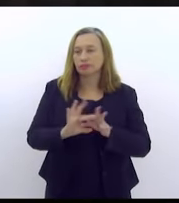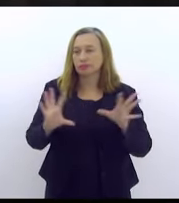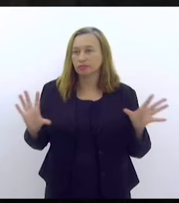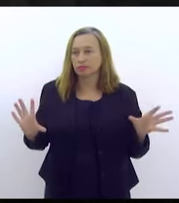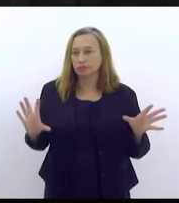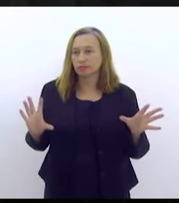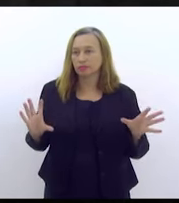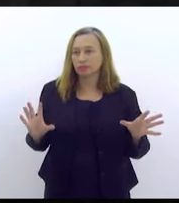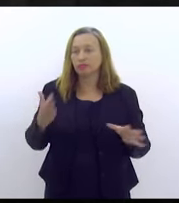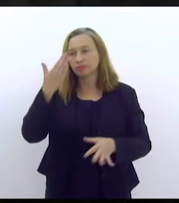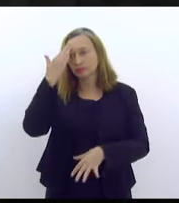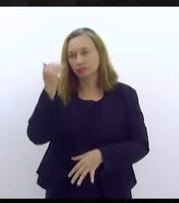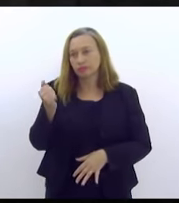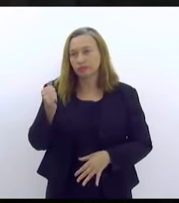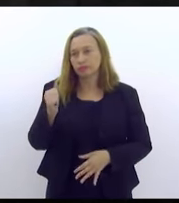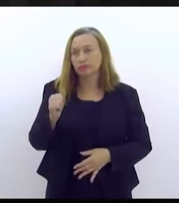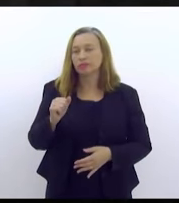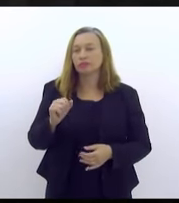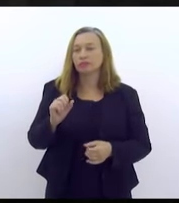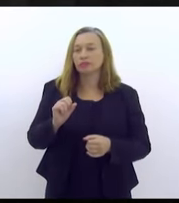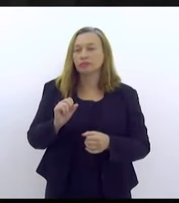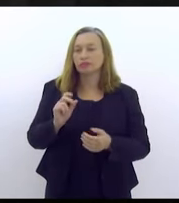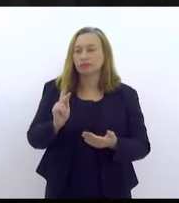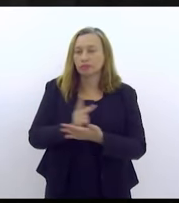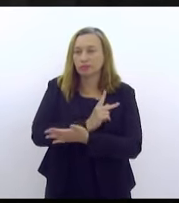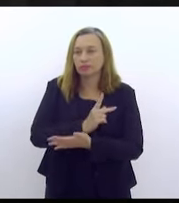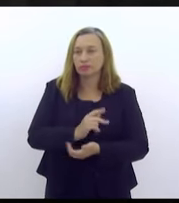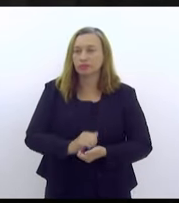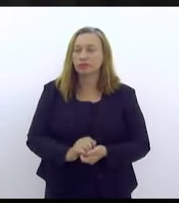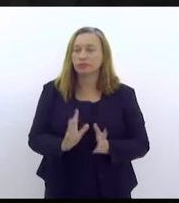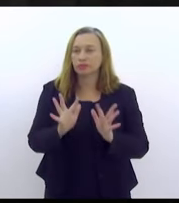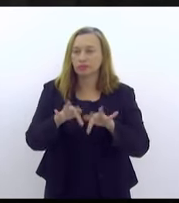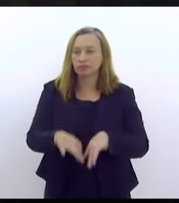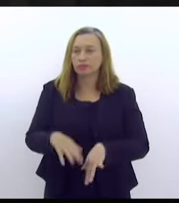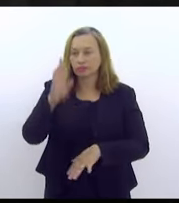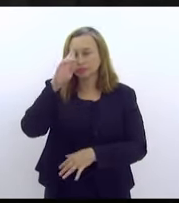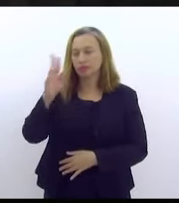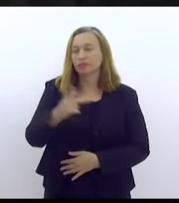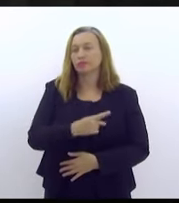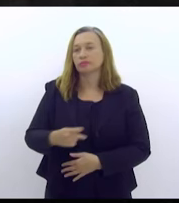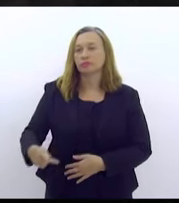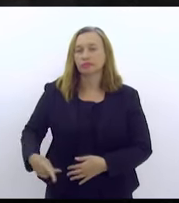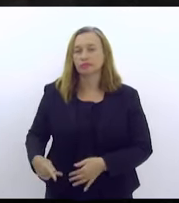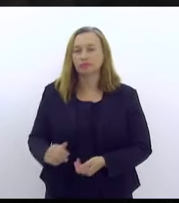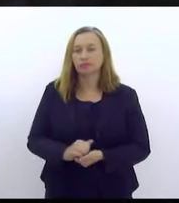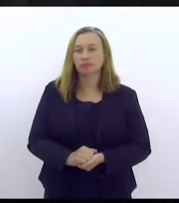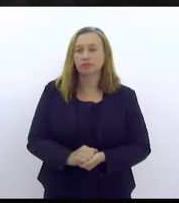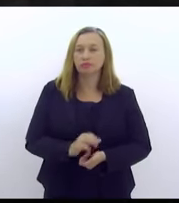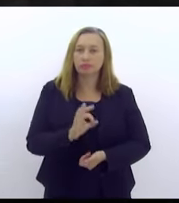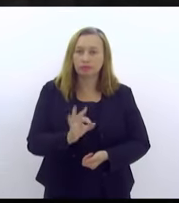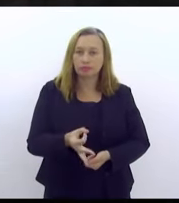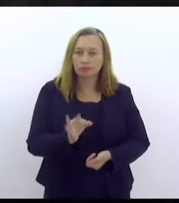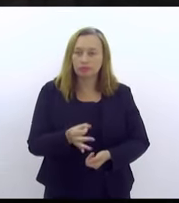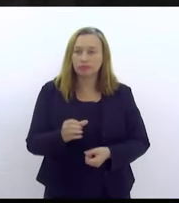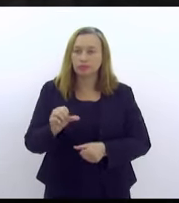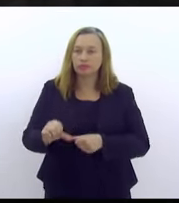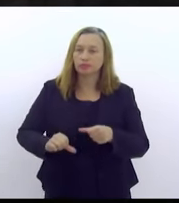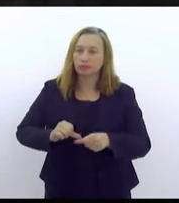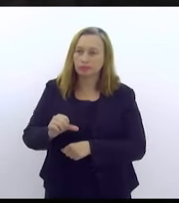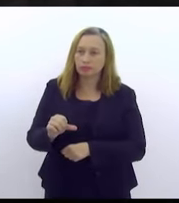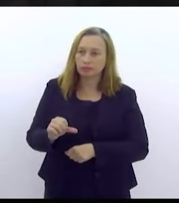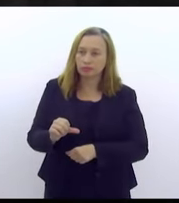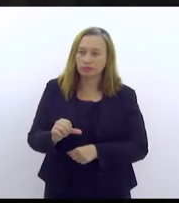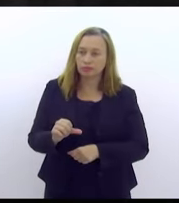libertadas, saberemos o que suportaram. Para finalizar, senhor presidente, é claro que transformar a